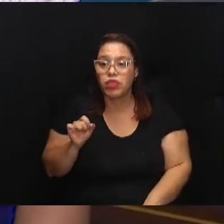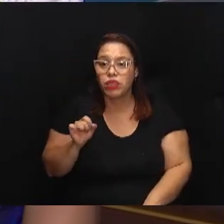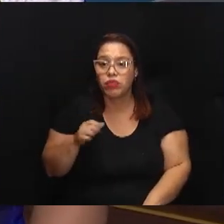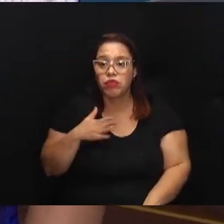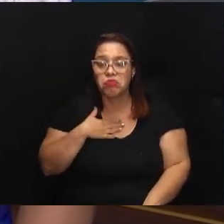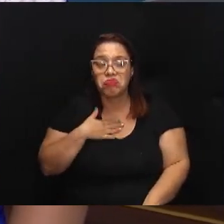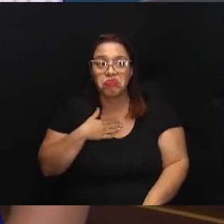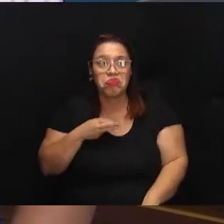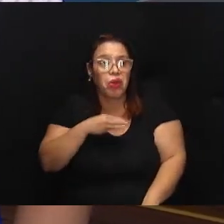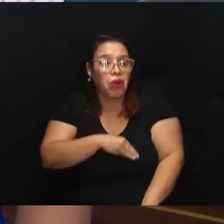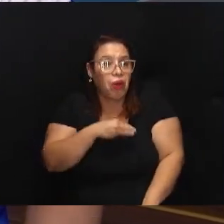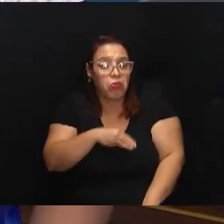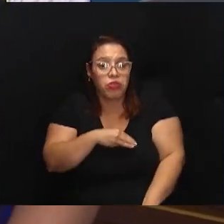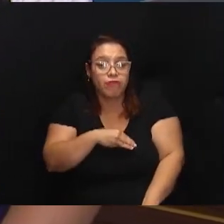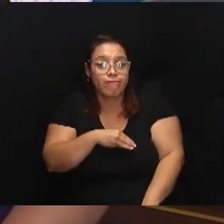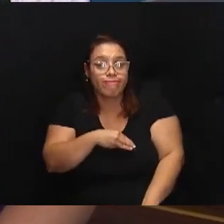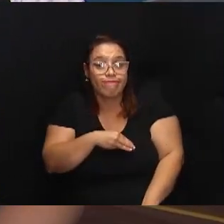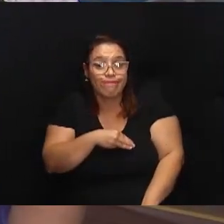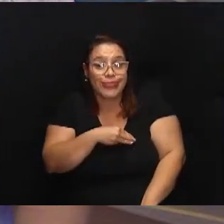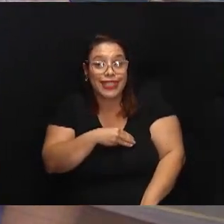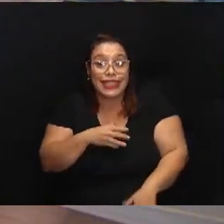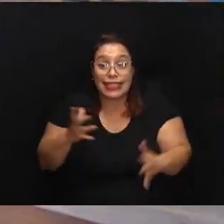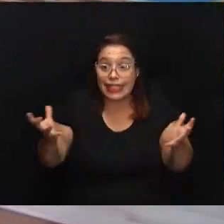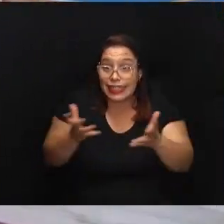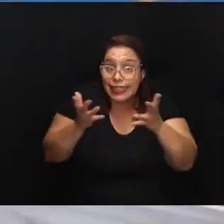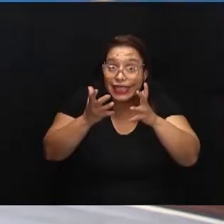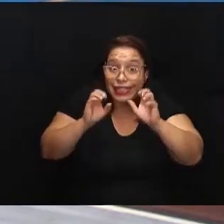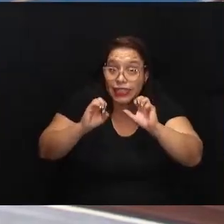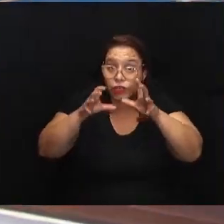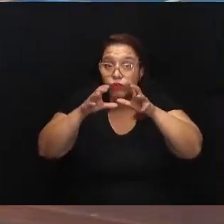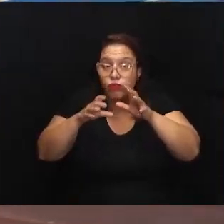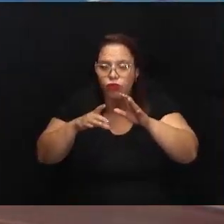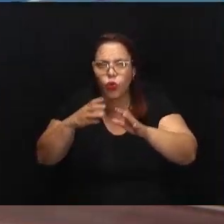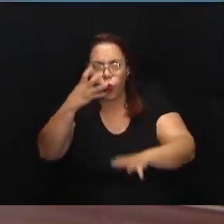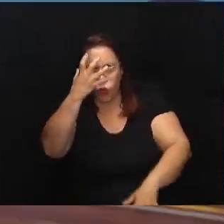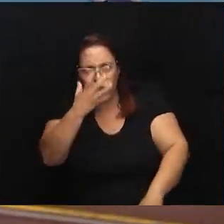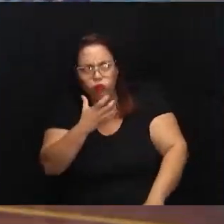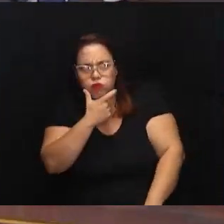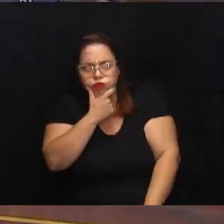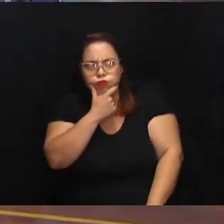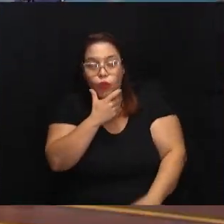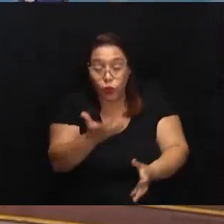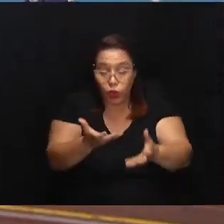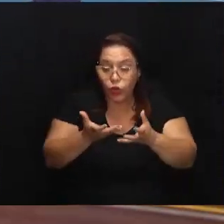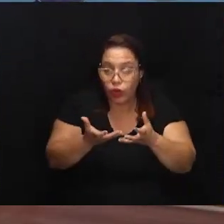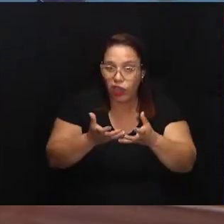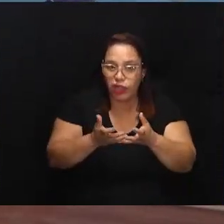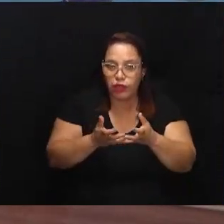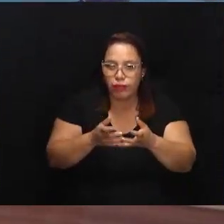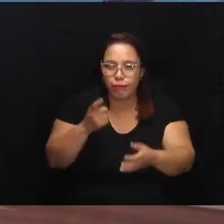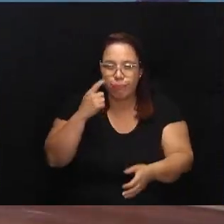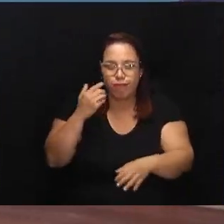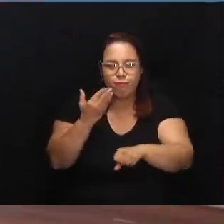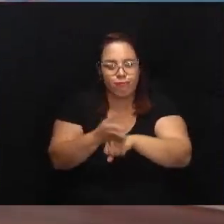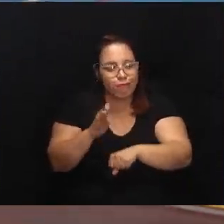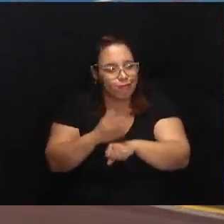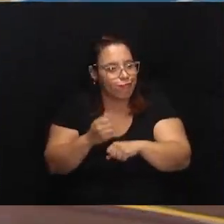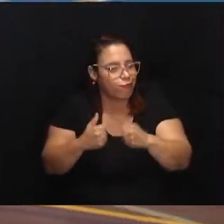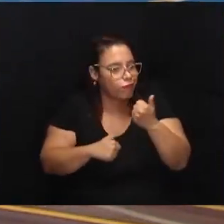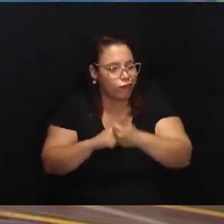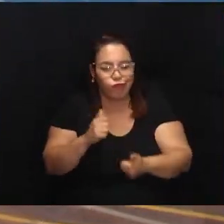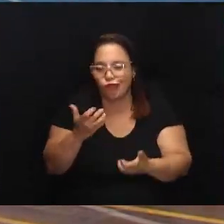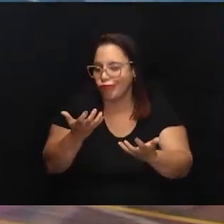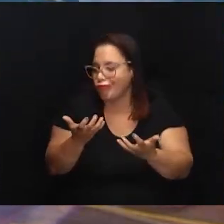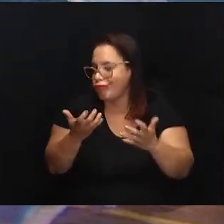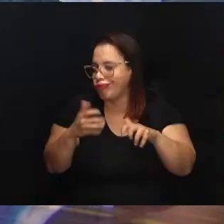qual era a minha missão. E o vôlei me motivou todos os dias a ter disciplina e foco no que eu realmente quero. Eu já tentei praticar outros esportes, eu não